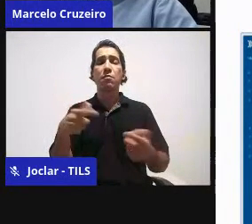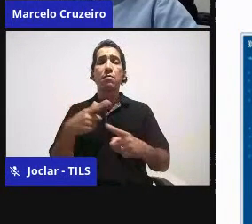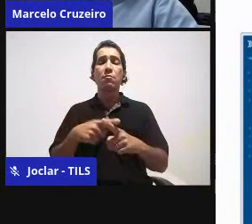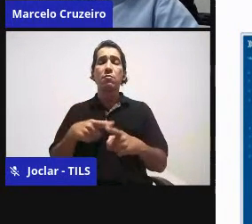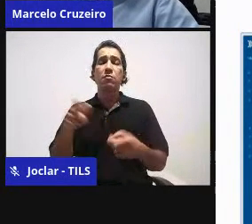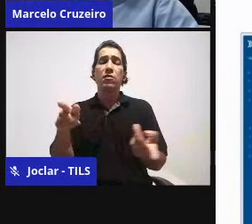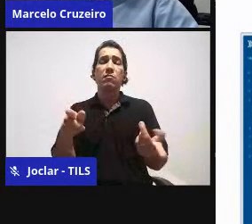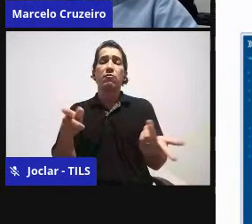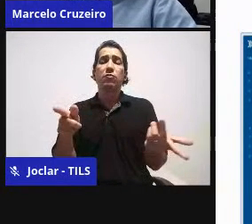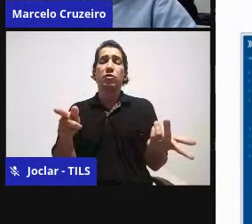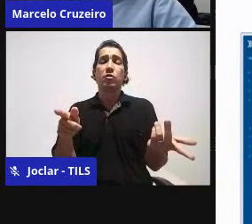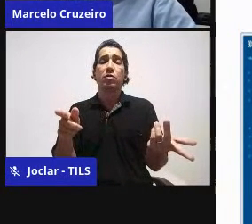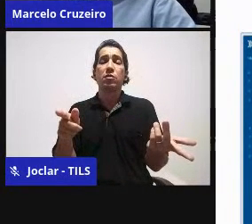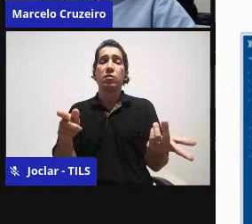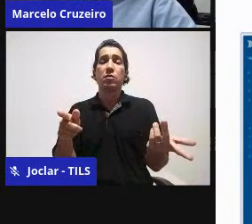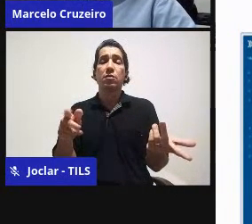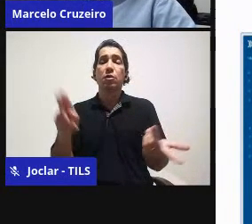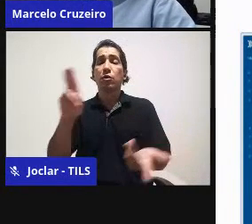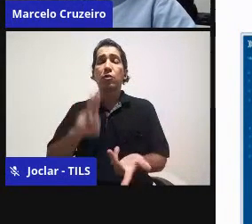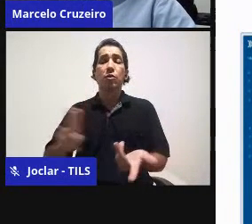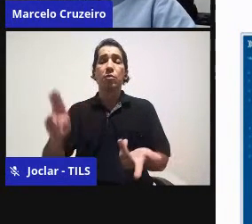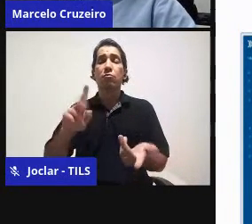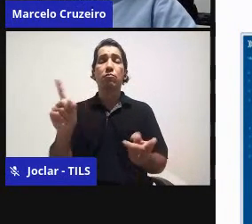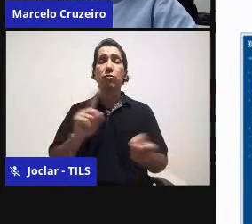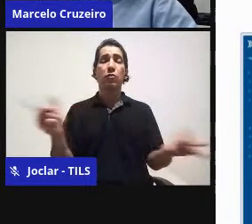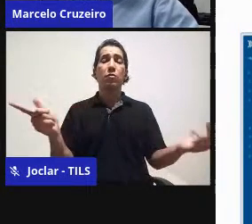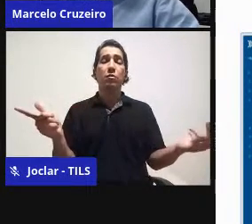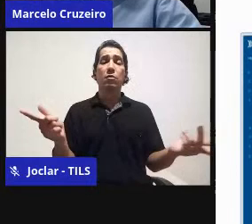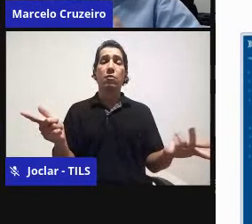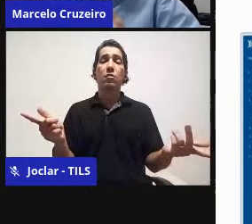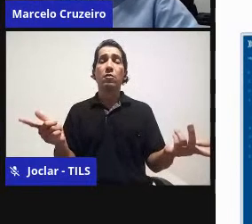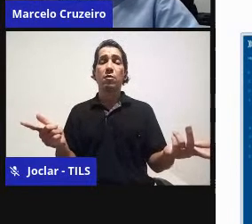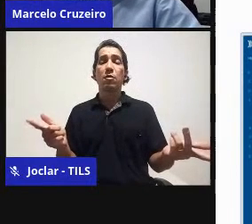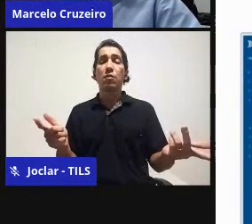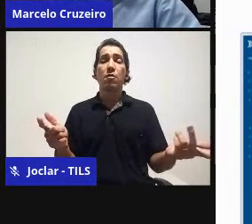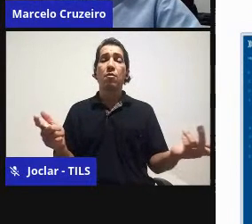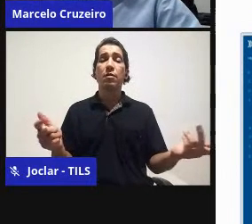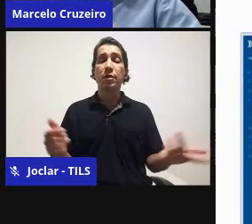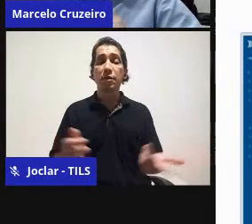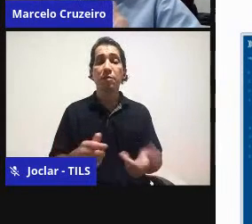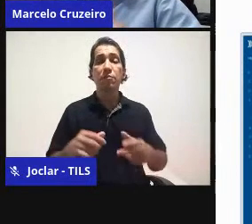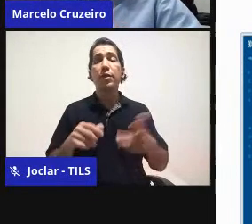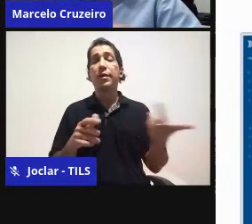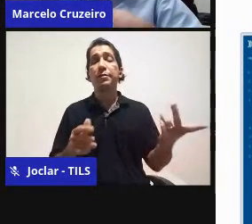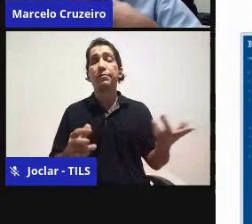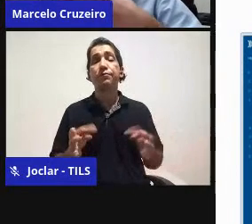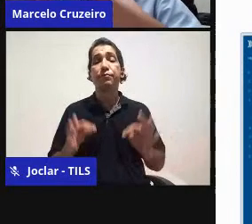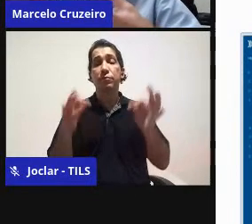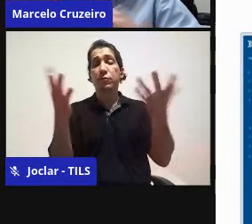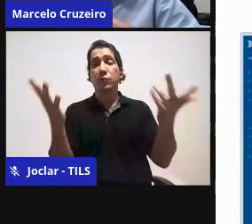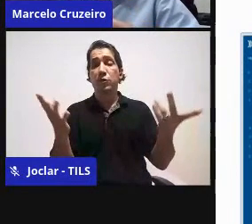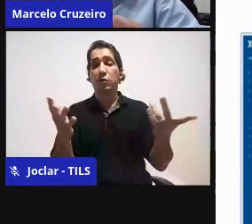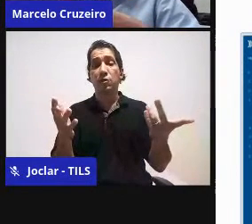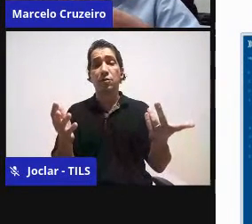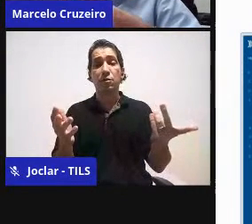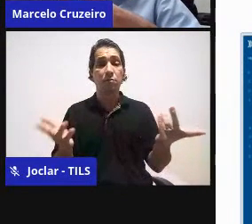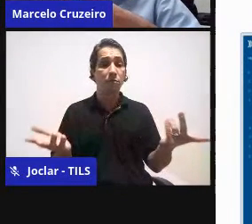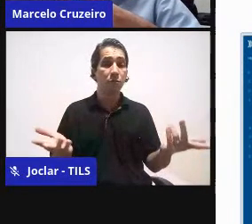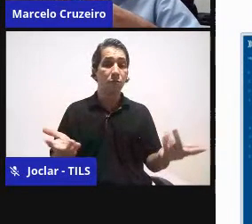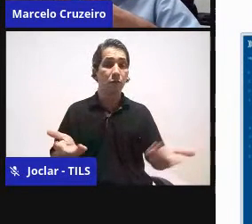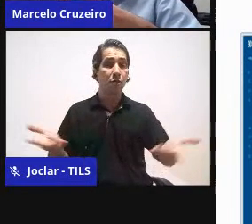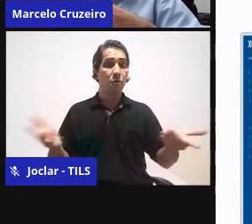você fazer a predição de ocorrências? Né? Então, é muito comum, né, você ter hoje